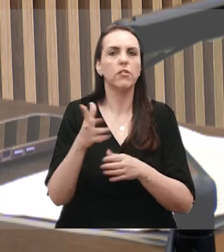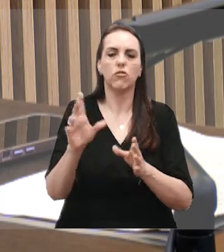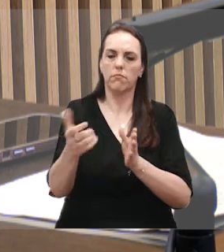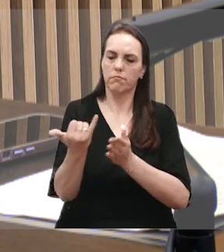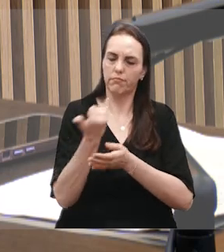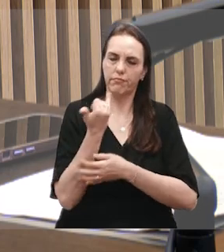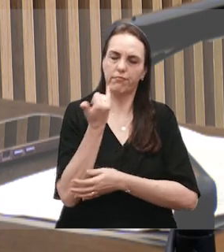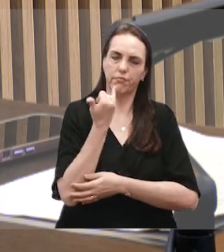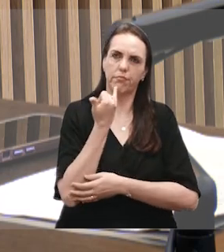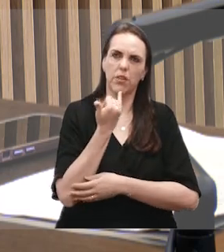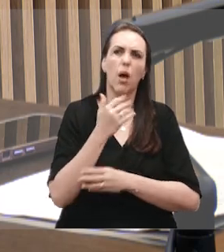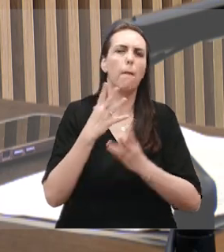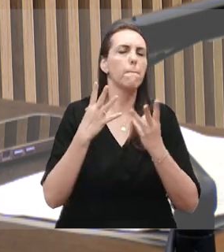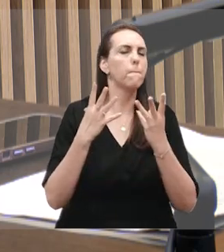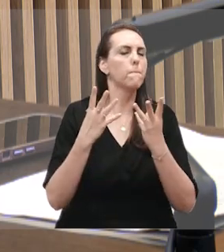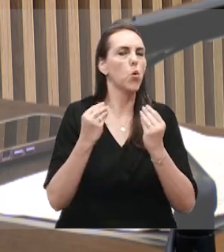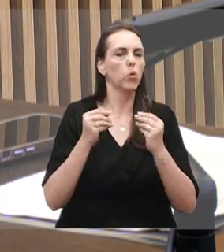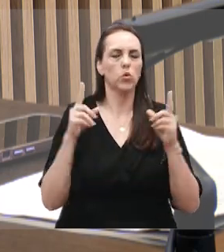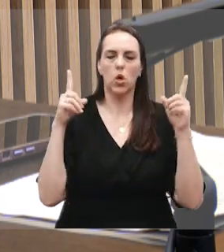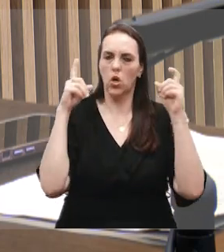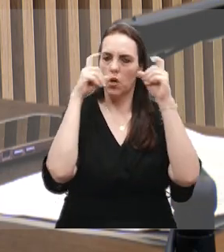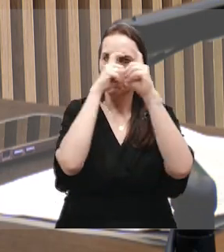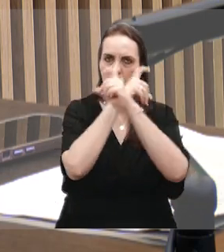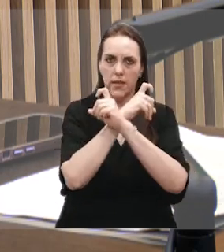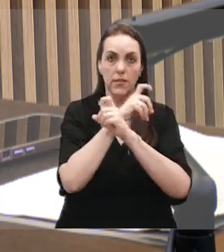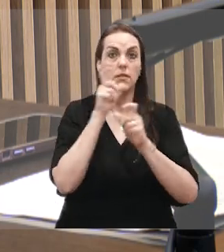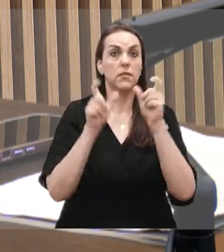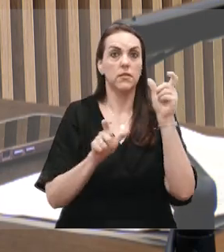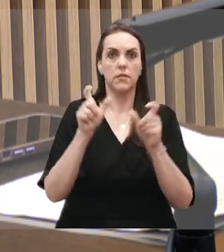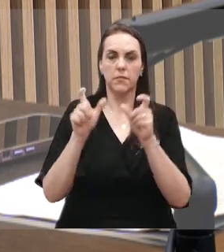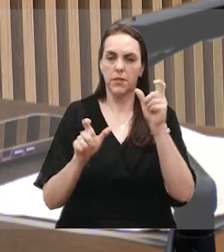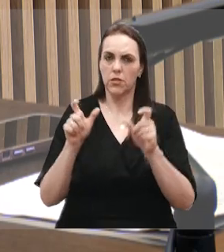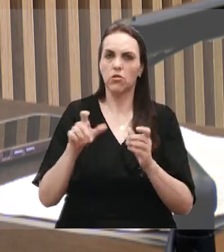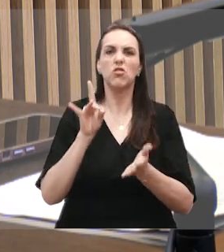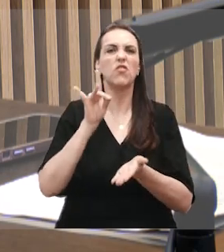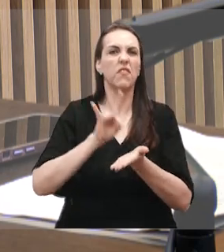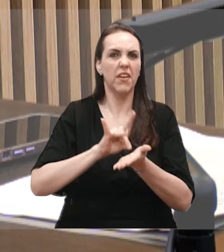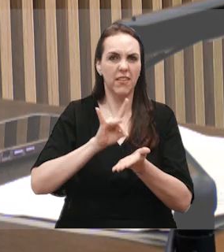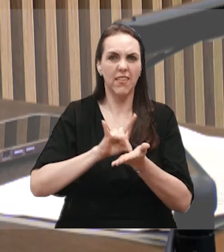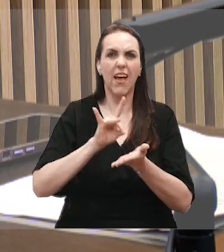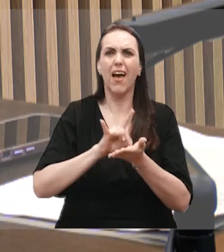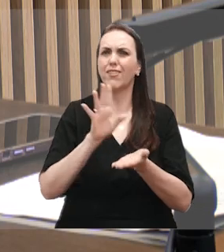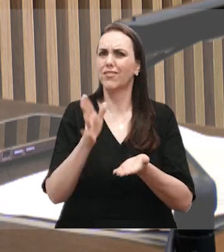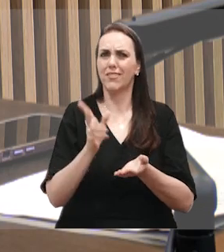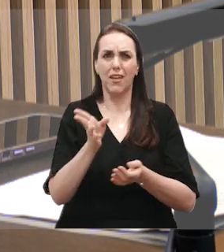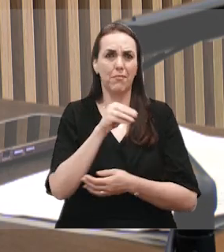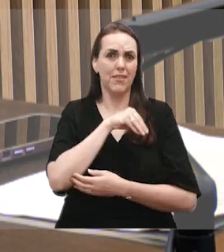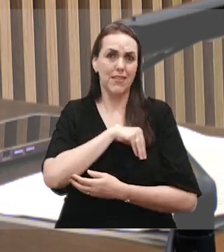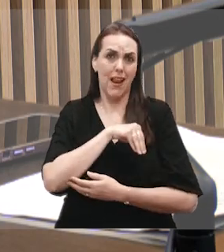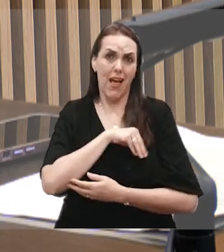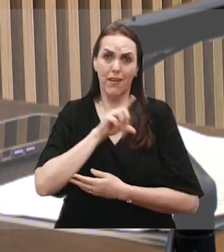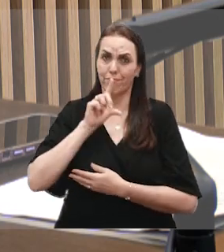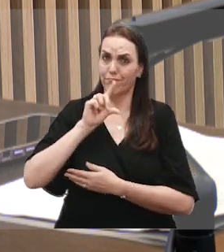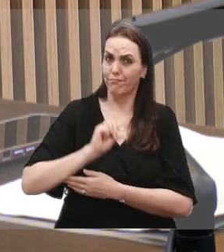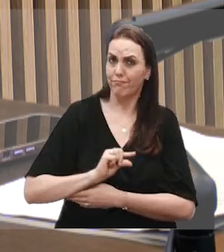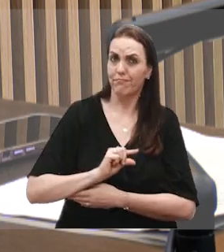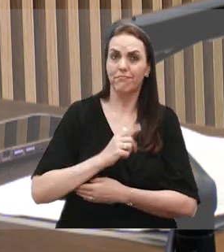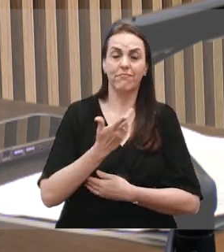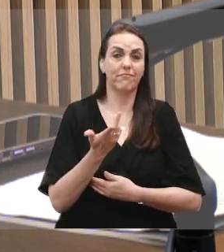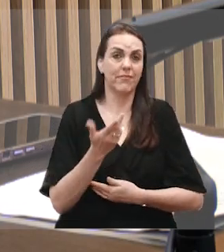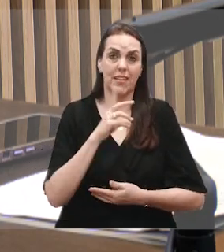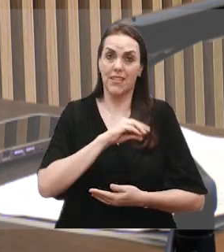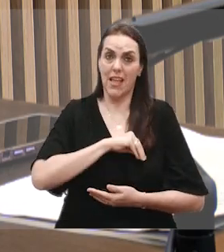situações muito complexas, assim, de pessoas realmente que são assalariadas, né, ela ganha um